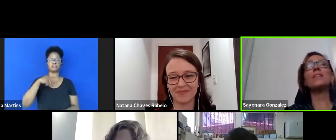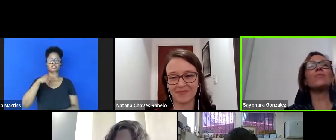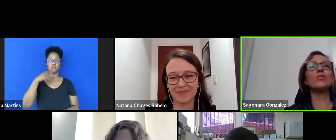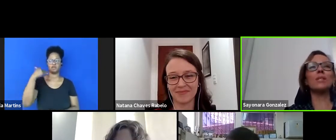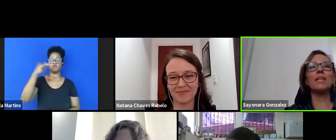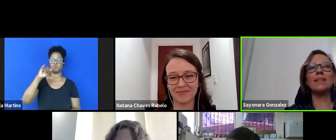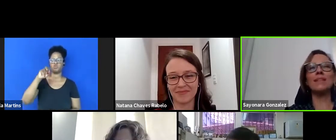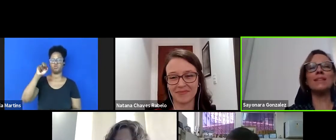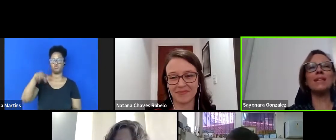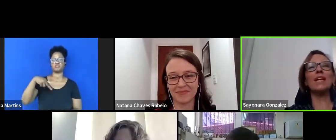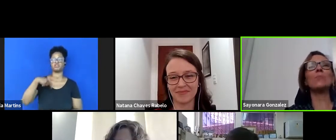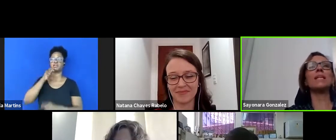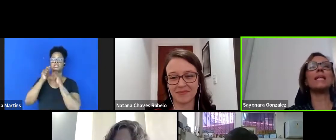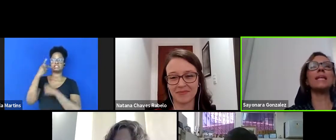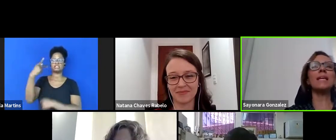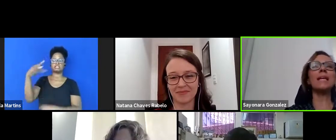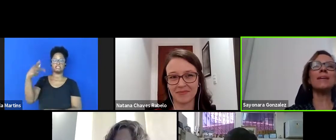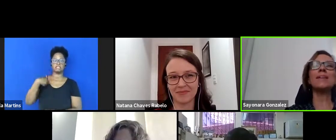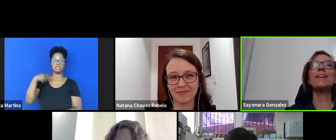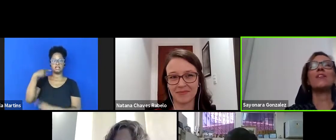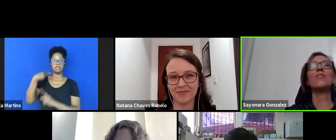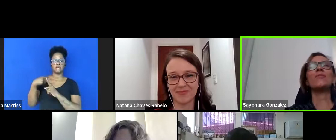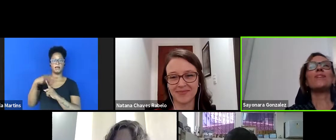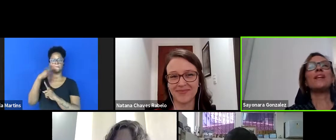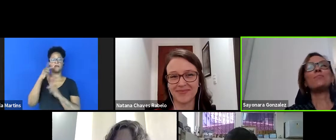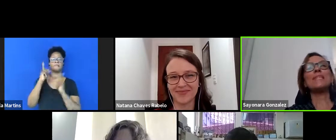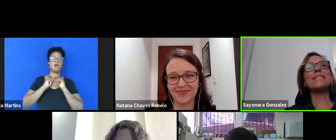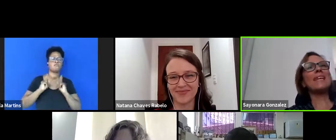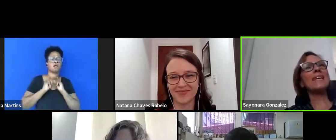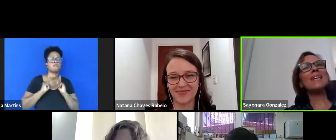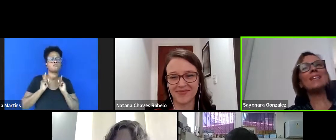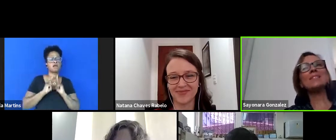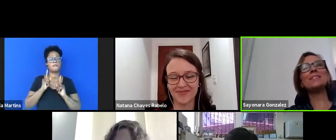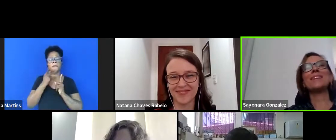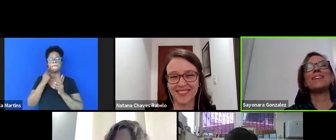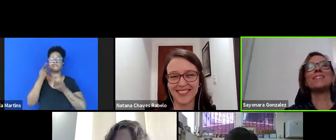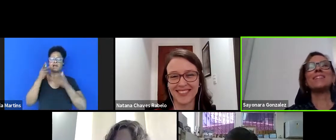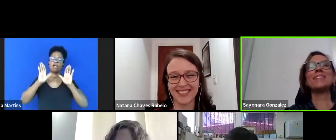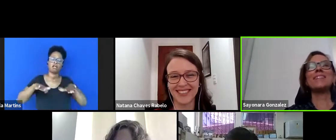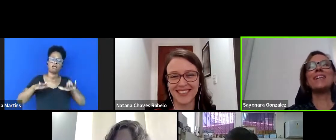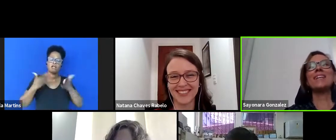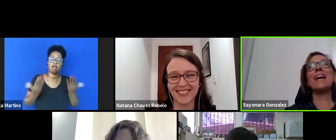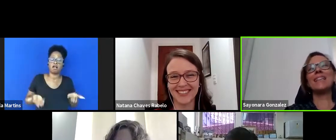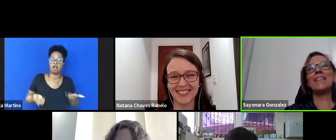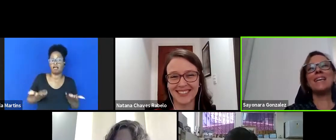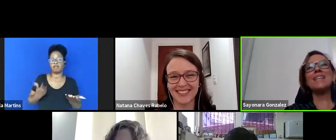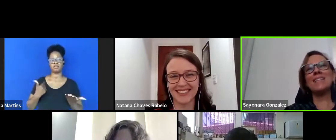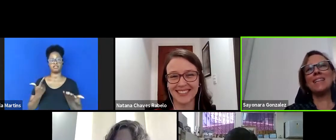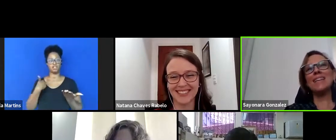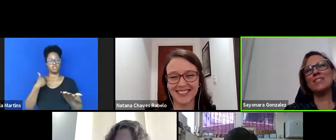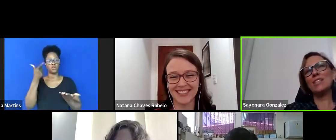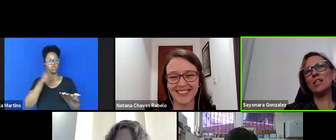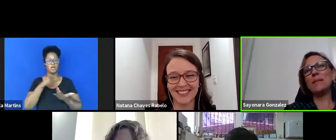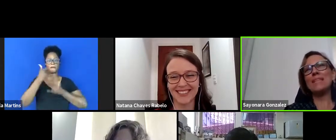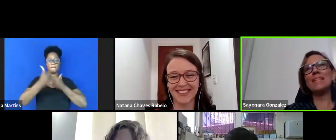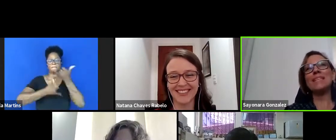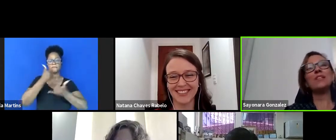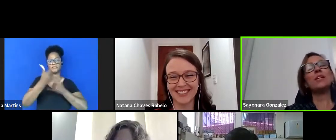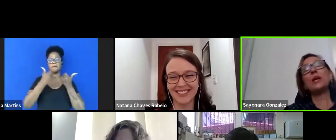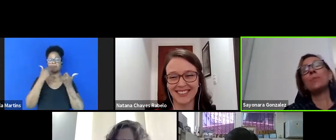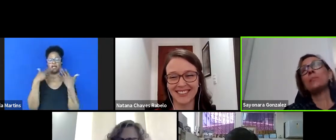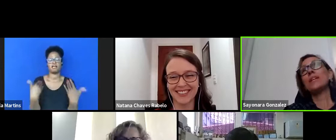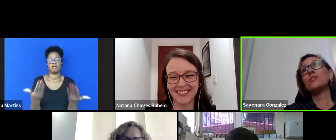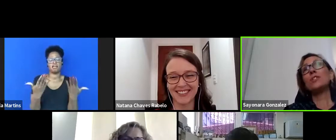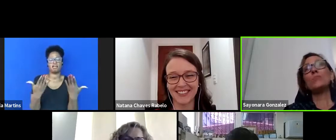fazer a entrevista da Natana, aquela mineirinha, com a fala macia, essa delicadeza, né, dessa